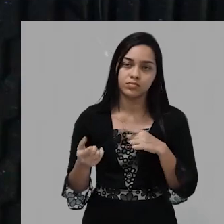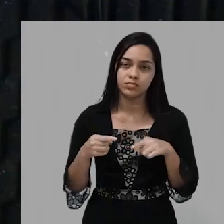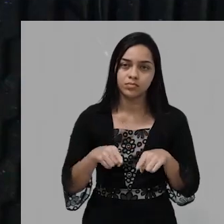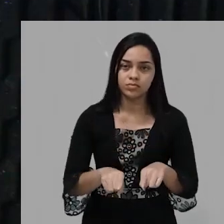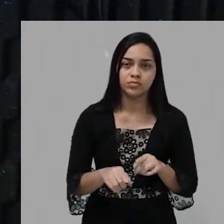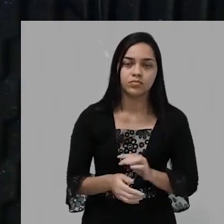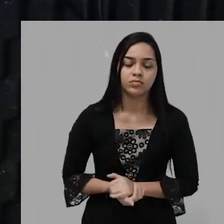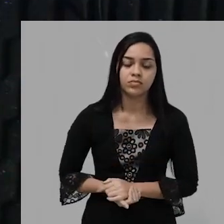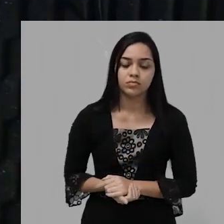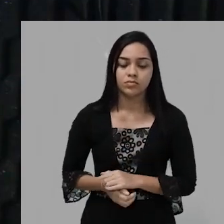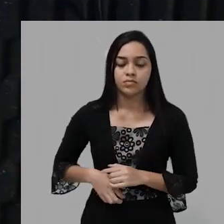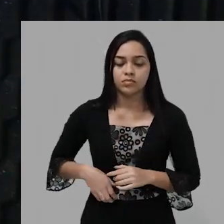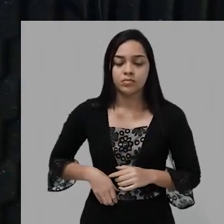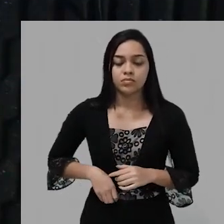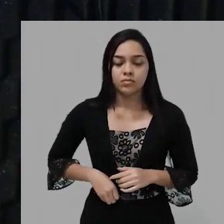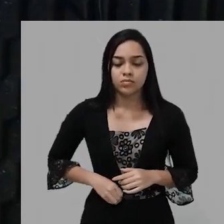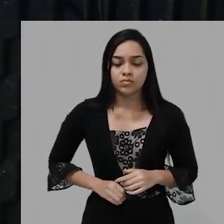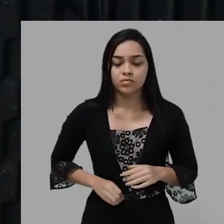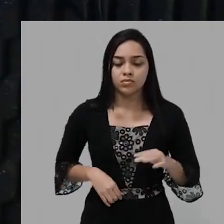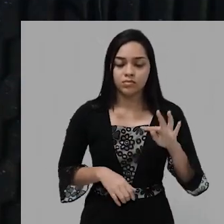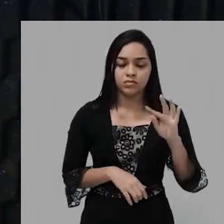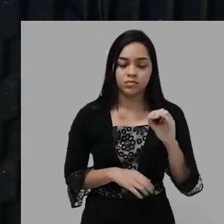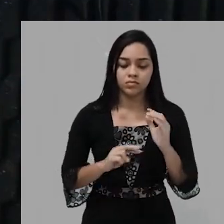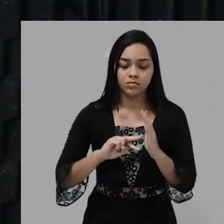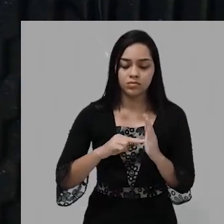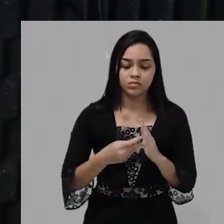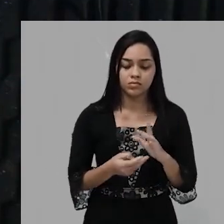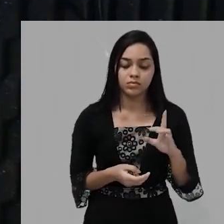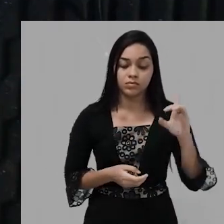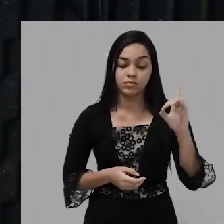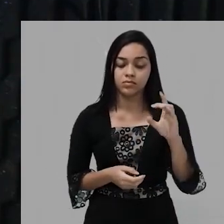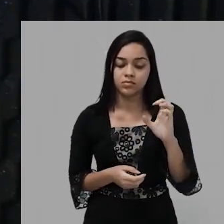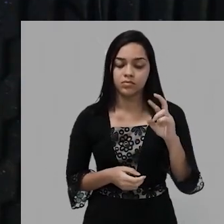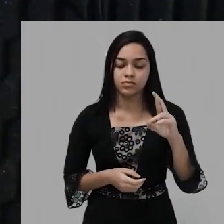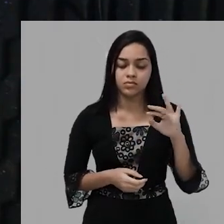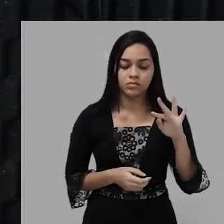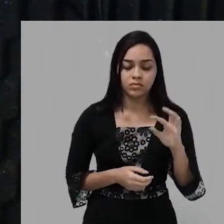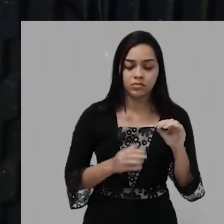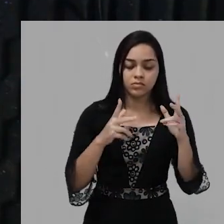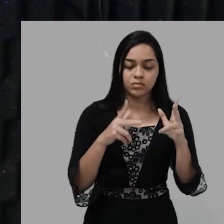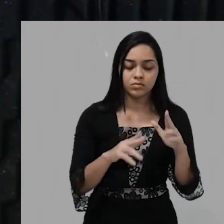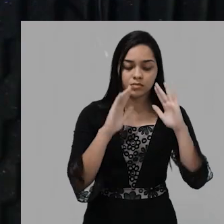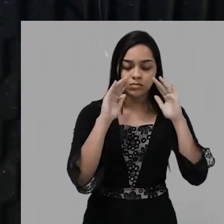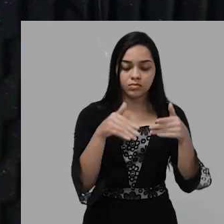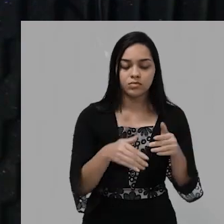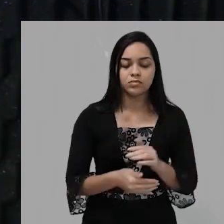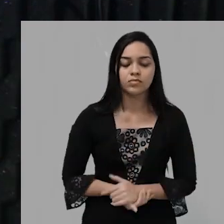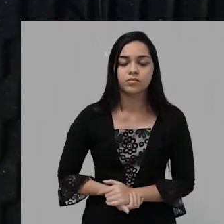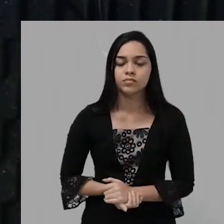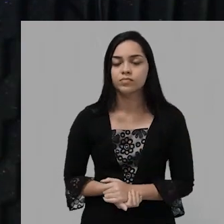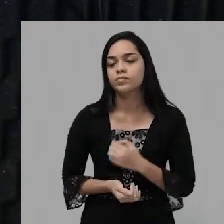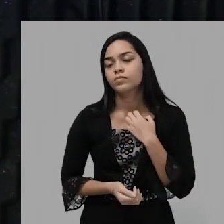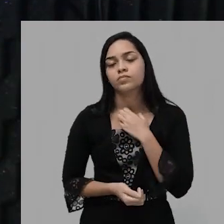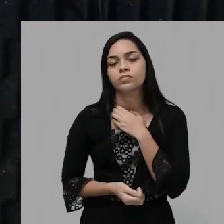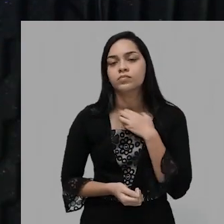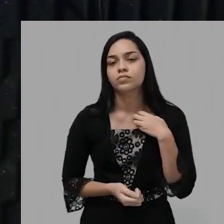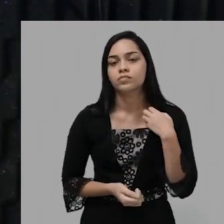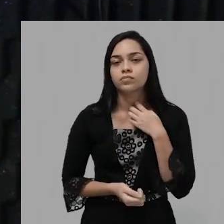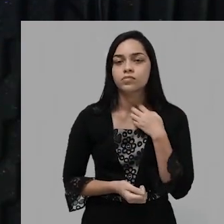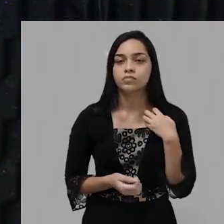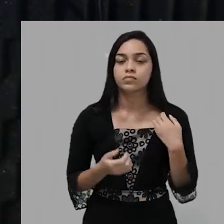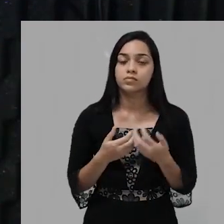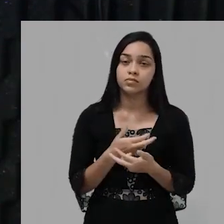bem diferentes. Teo significa Deus, né? E centrismo, mesma coisa. O centro, Deus como centro do universo. Então,